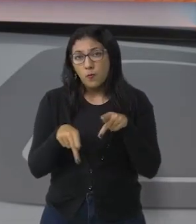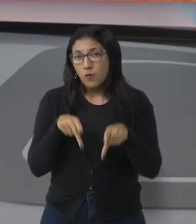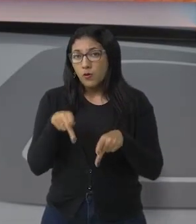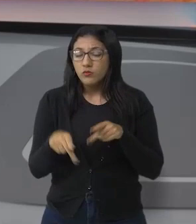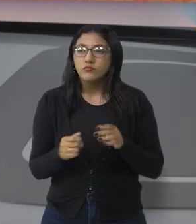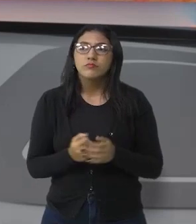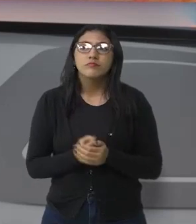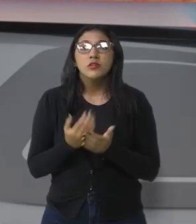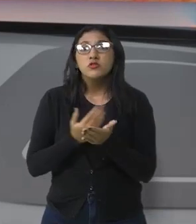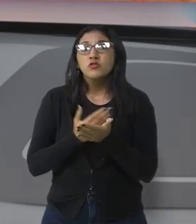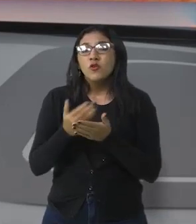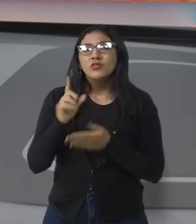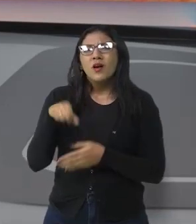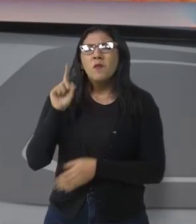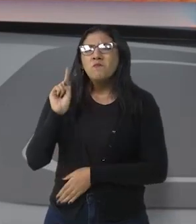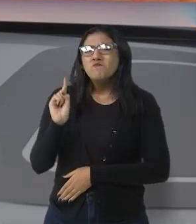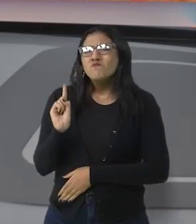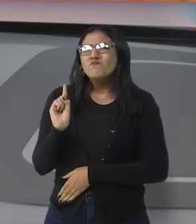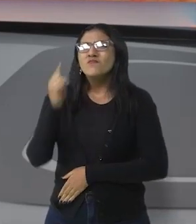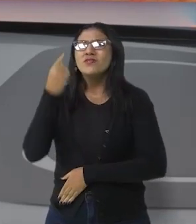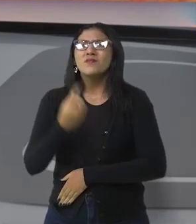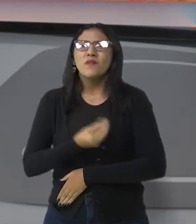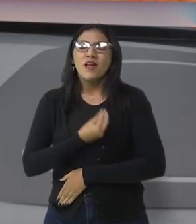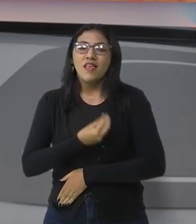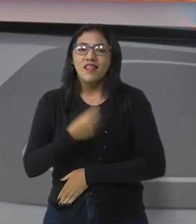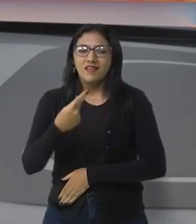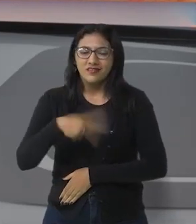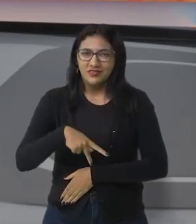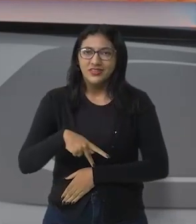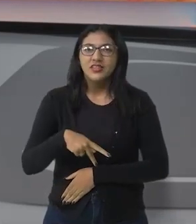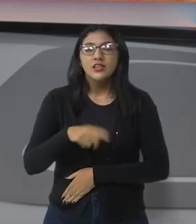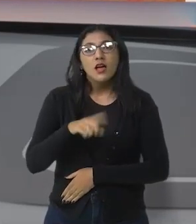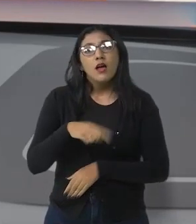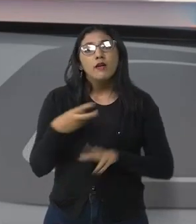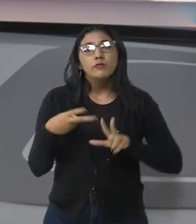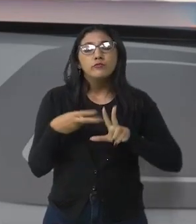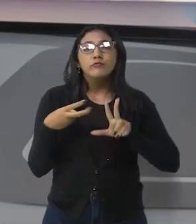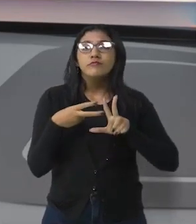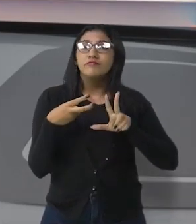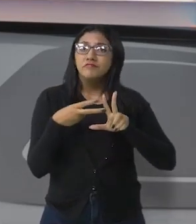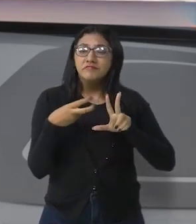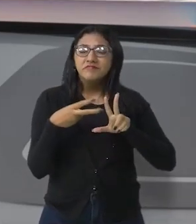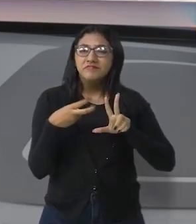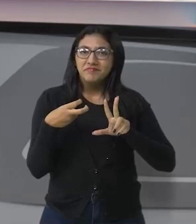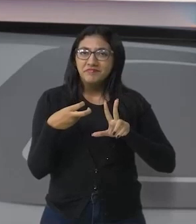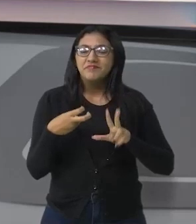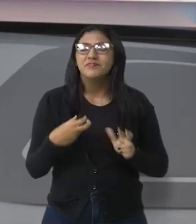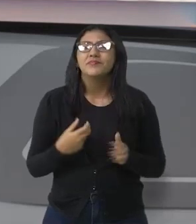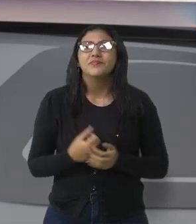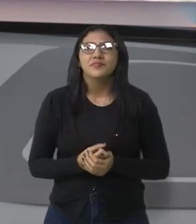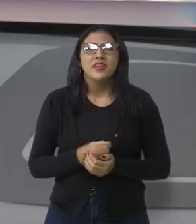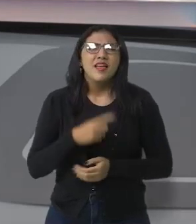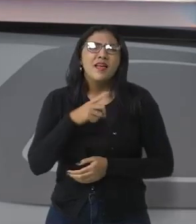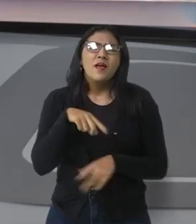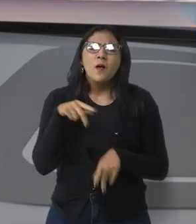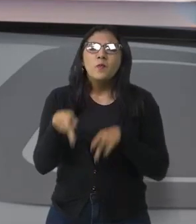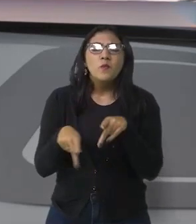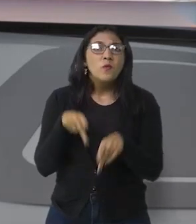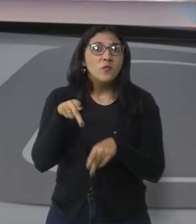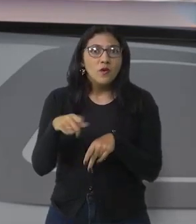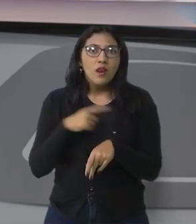vai começar pelo primeiro povo nativo do Brasil, que são as populações indígenas, que eram então aquela população